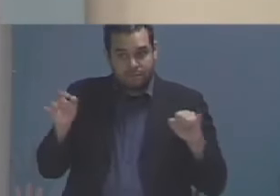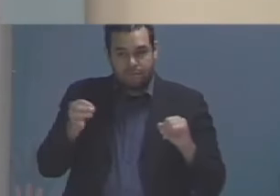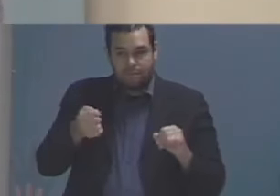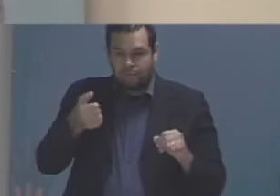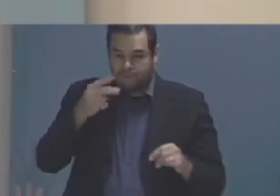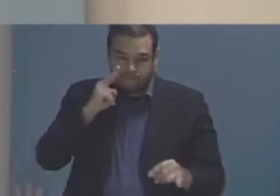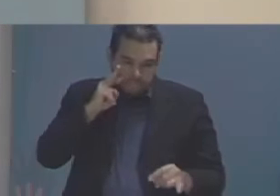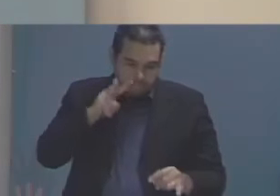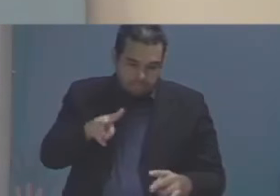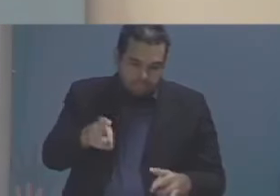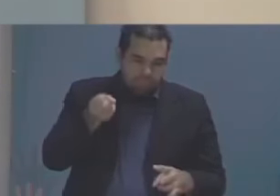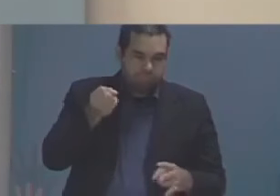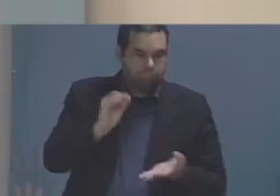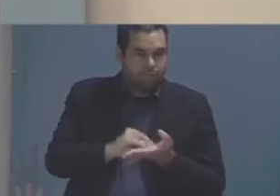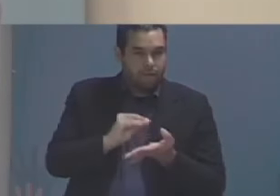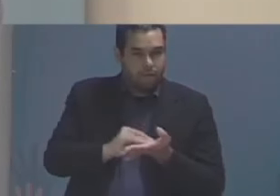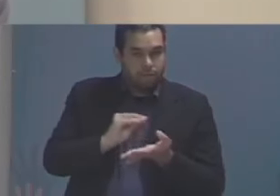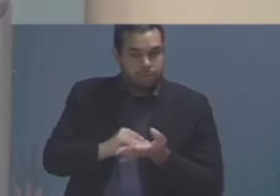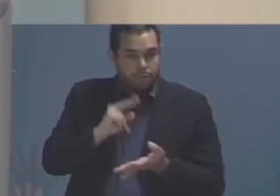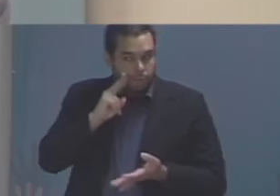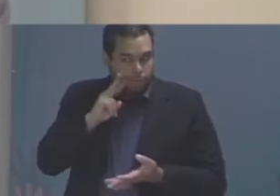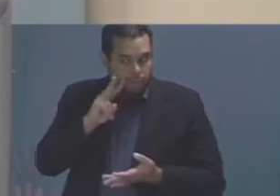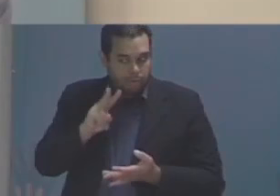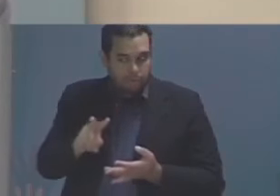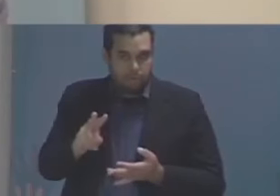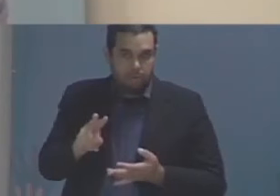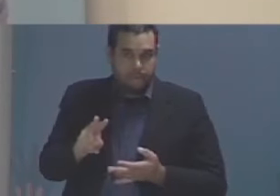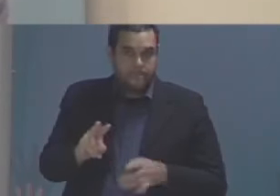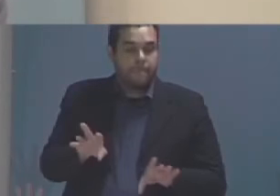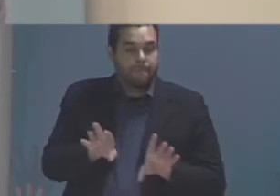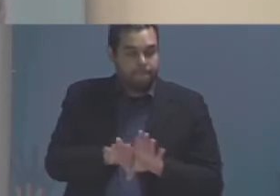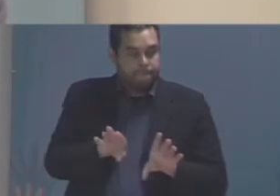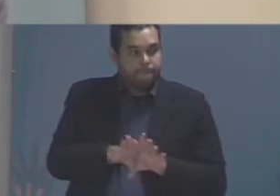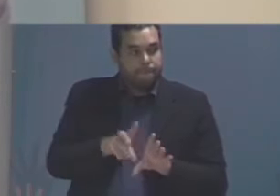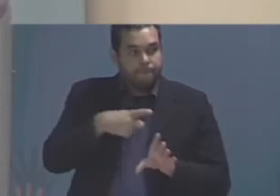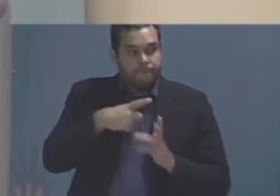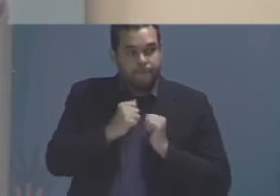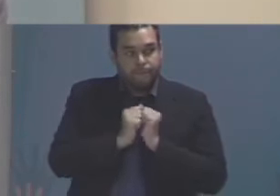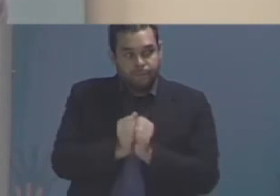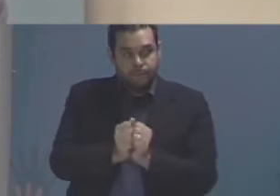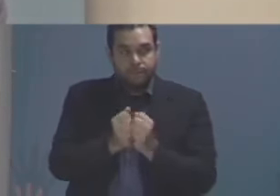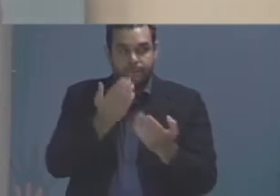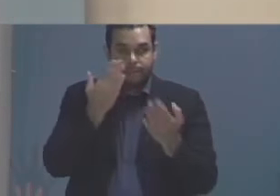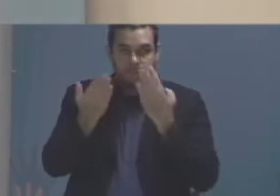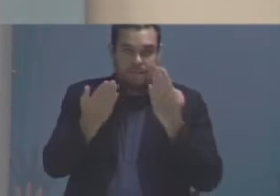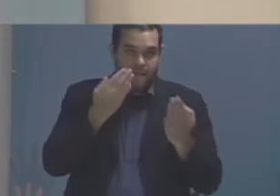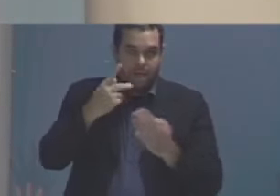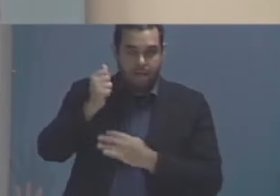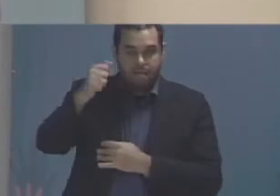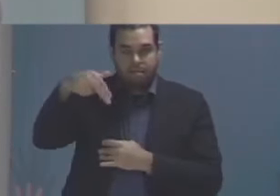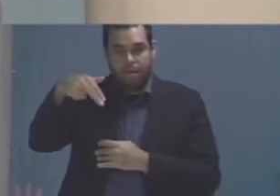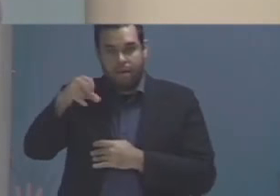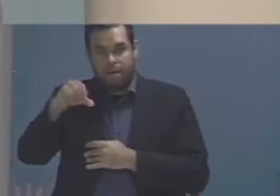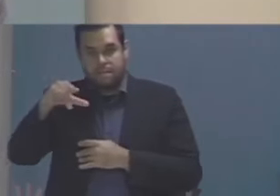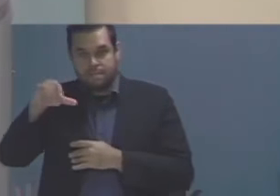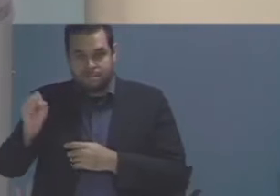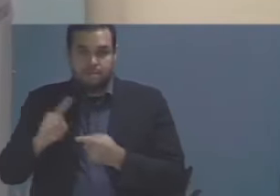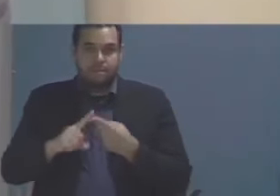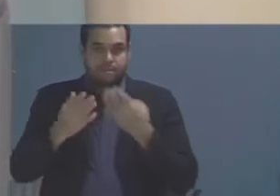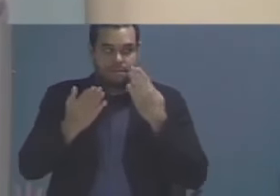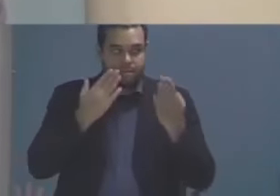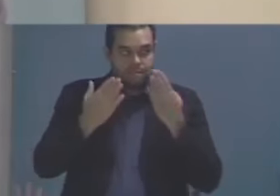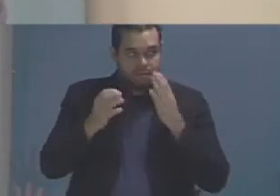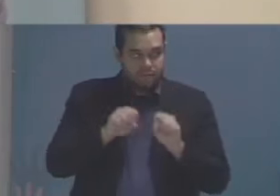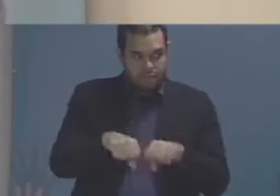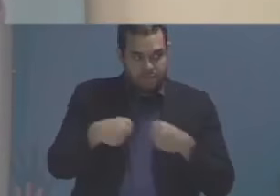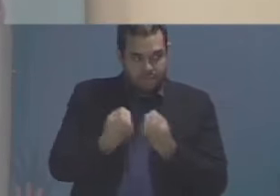atenção, talvez também tenha TDAH, ao passo que nós temos não somente isso, mas conteúdos relacionados à psicanálise, conteúdos relacionados à psicologia social, conteúdos